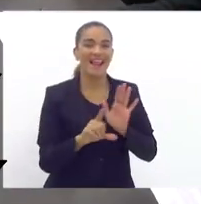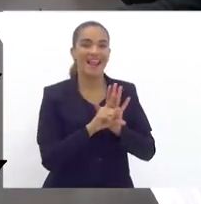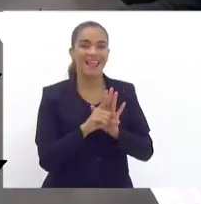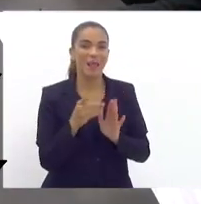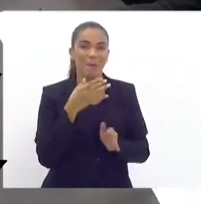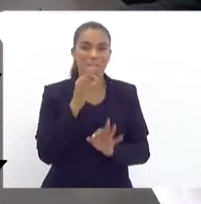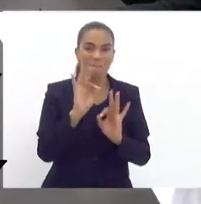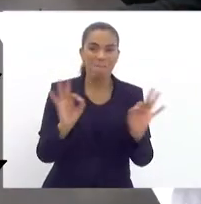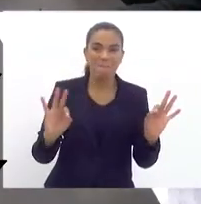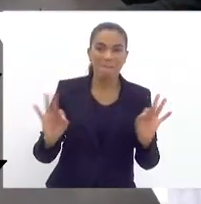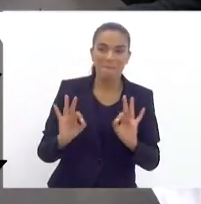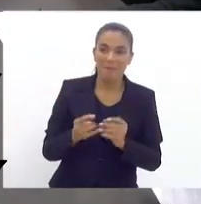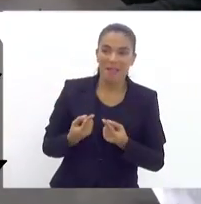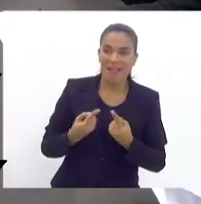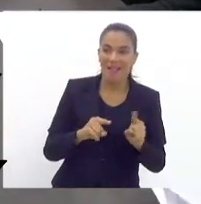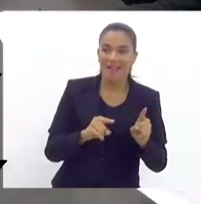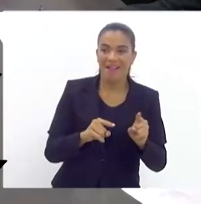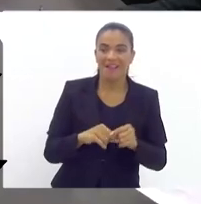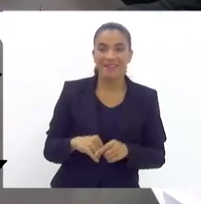Carlos Augusto.